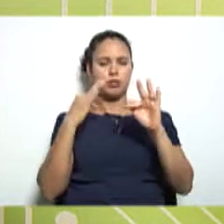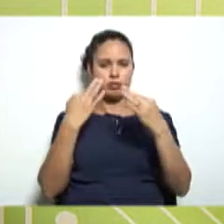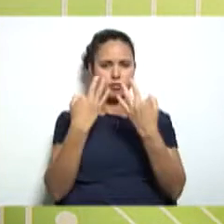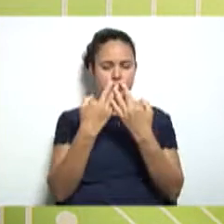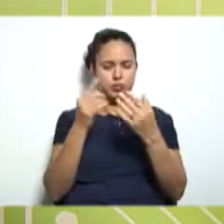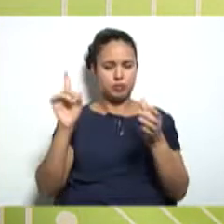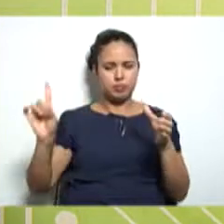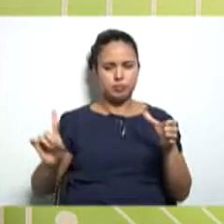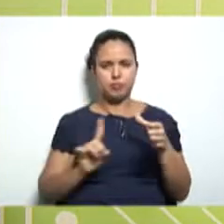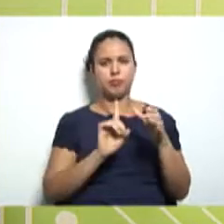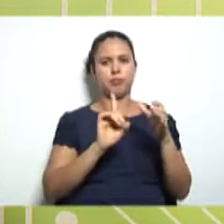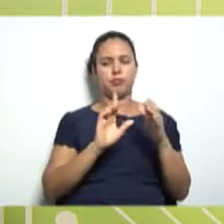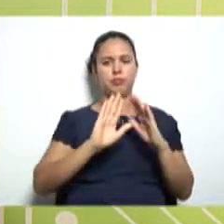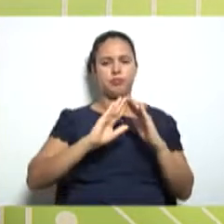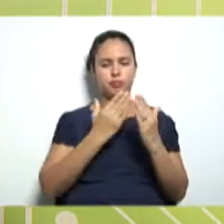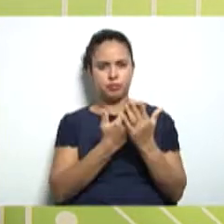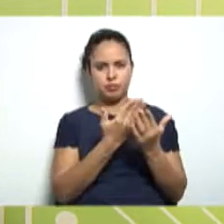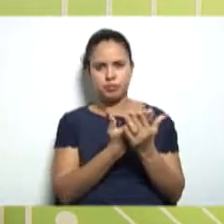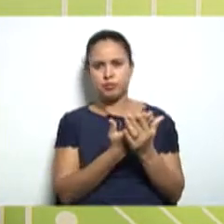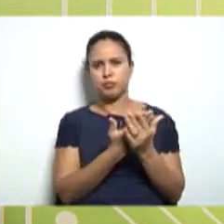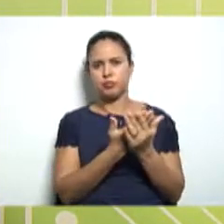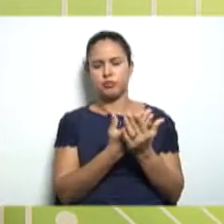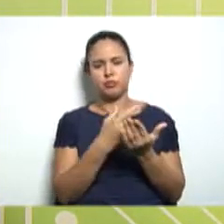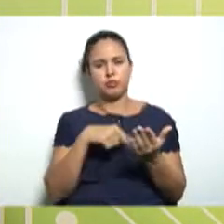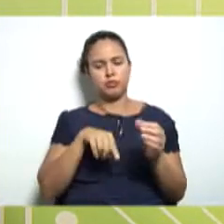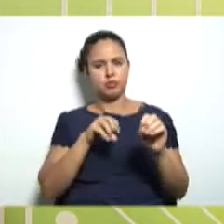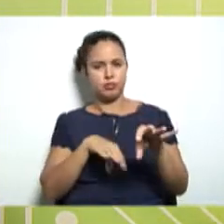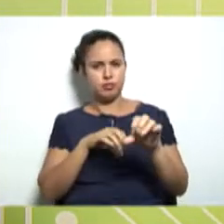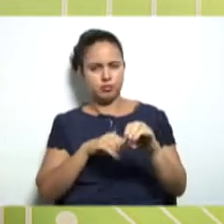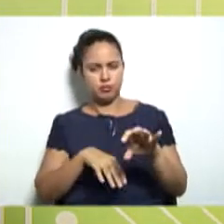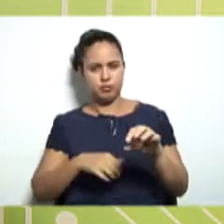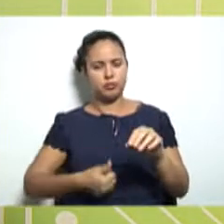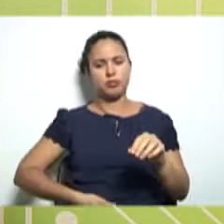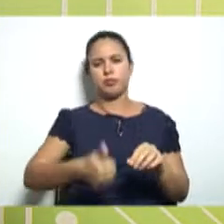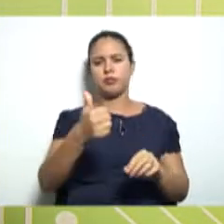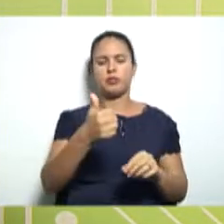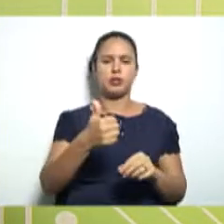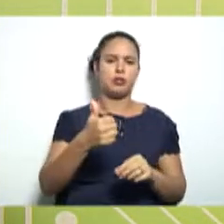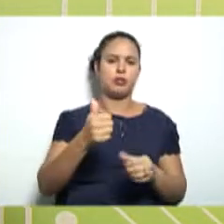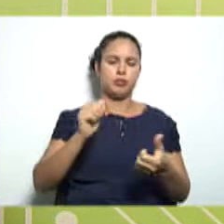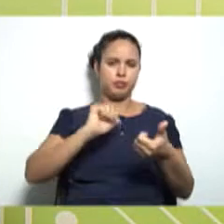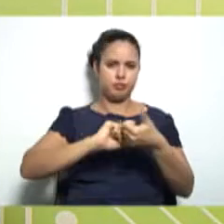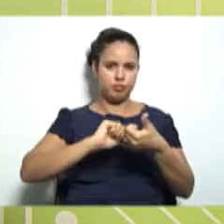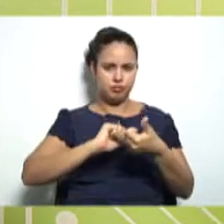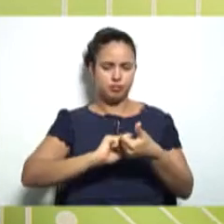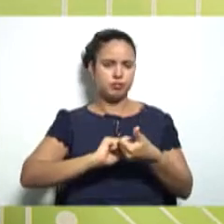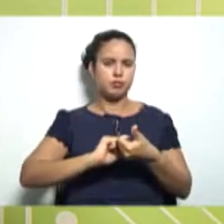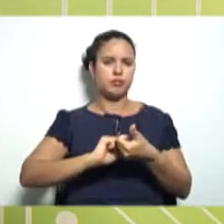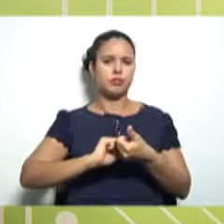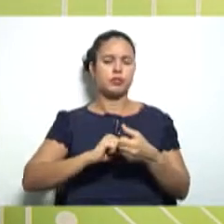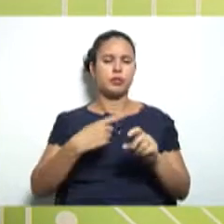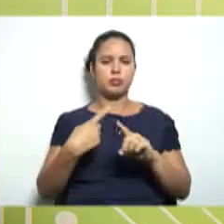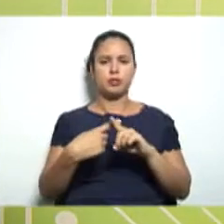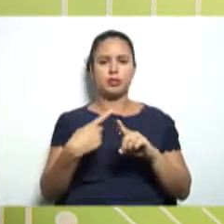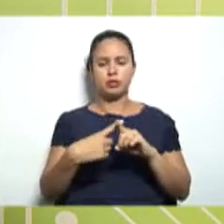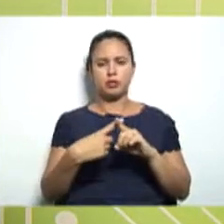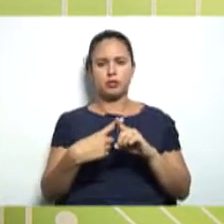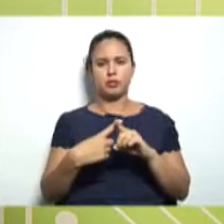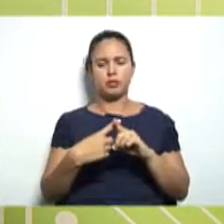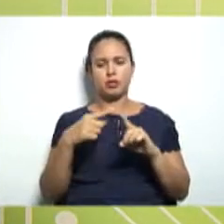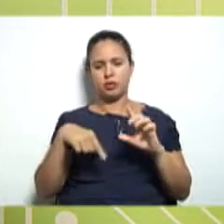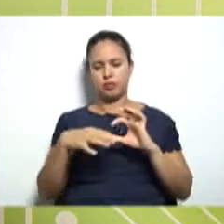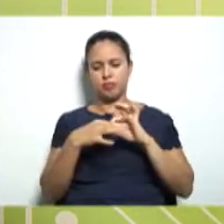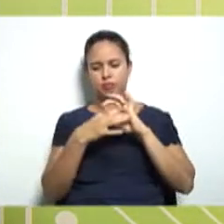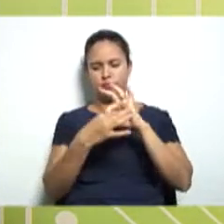muita evidência de que essa educação vem com mais qualidade. O que acontece é que isso vai estar mais em sintonia com a realidade do